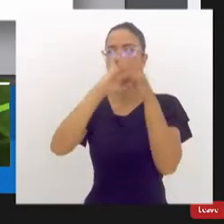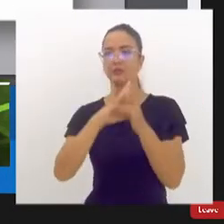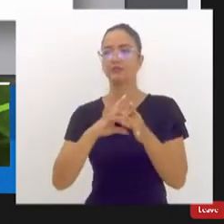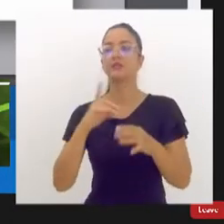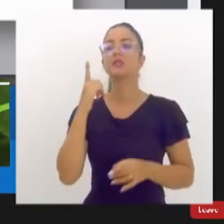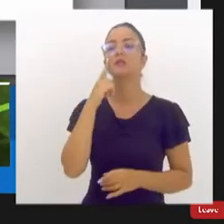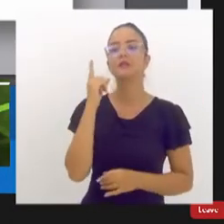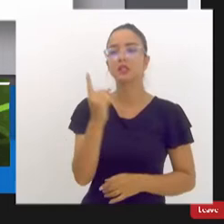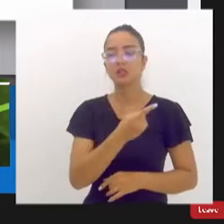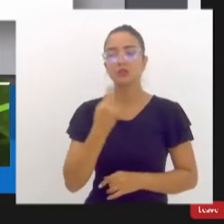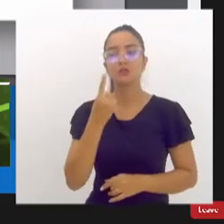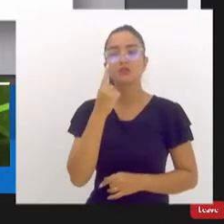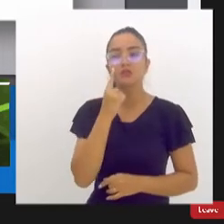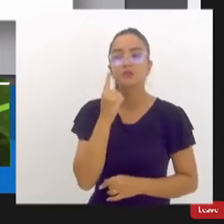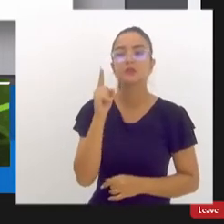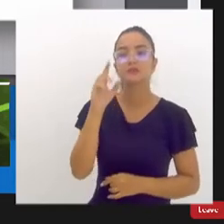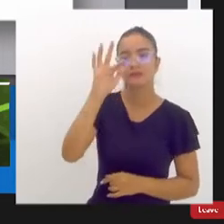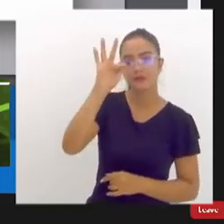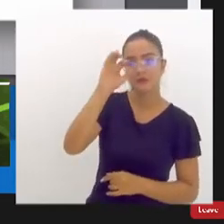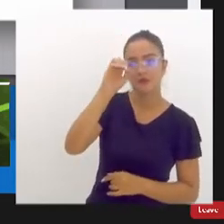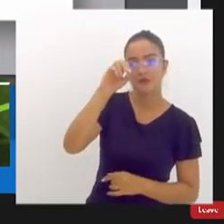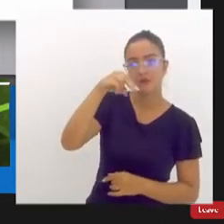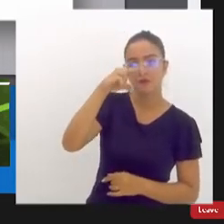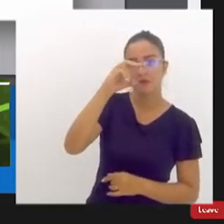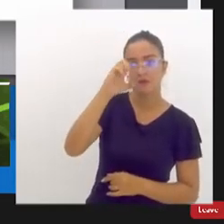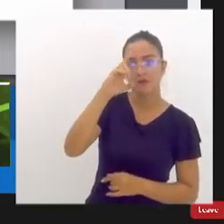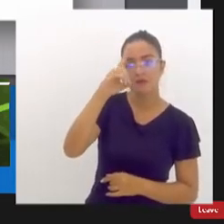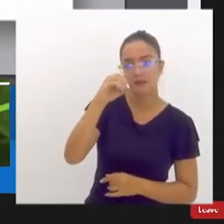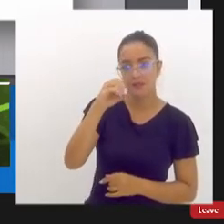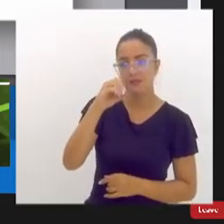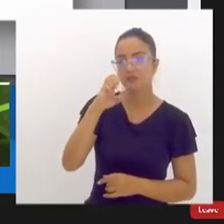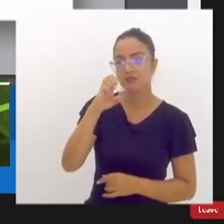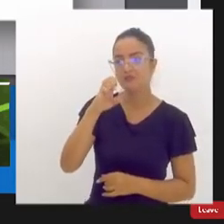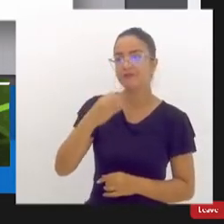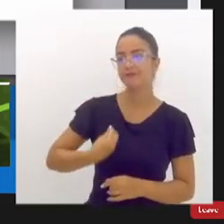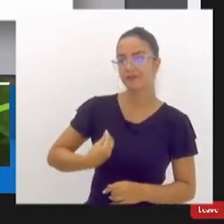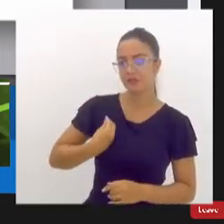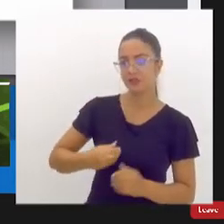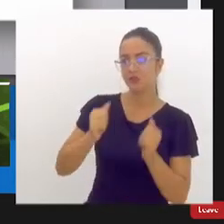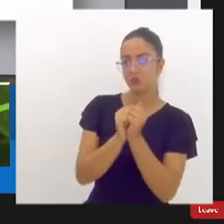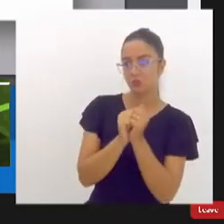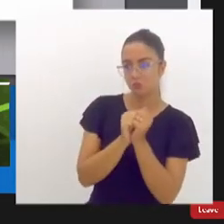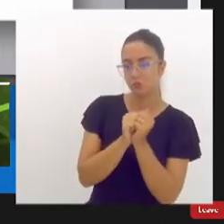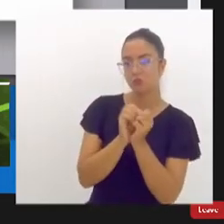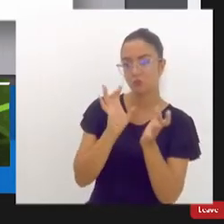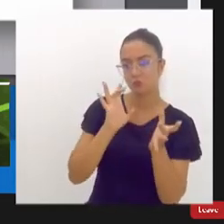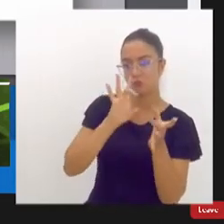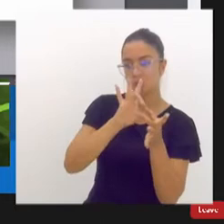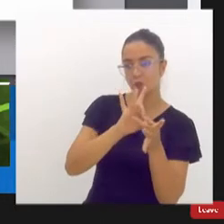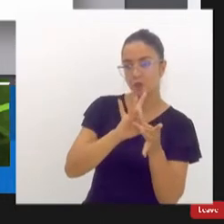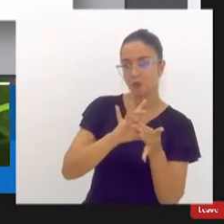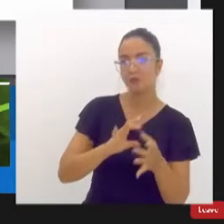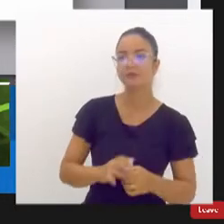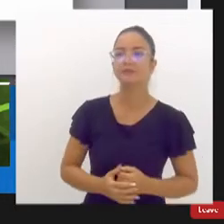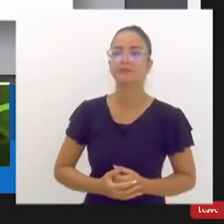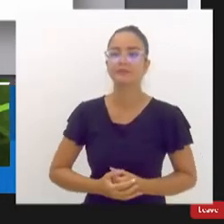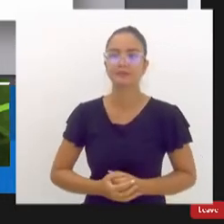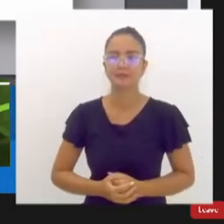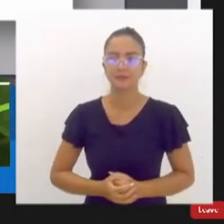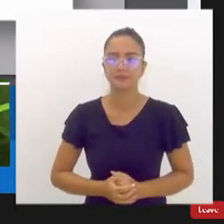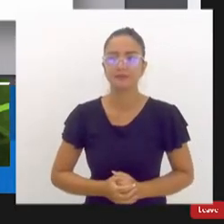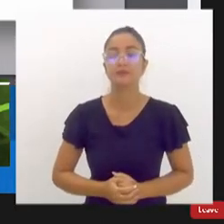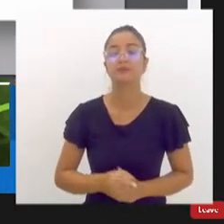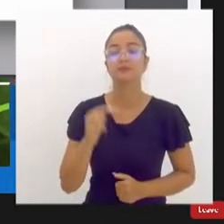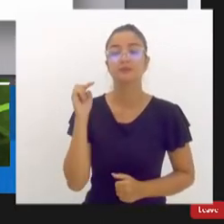do Conselho no FONSED, que é o Fórum Nacional dos Conselhos Estaduais e Distrital de Educação, onde se destaca